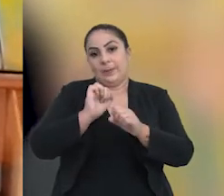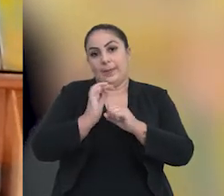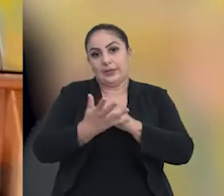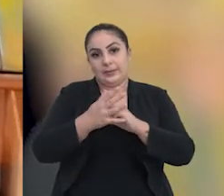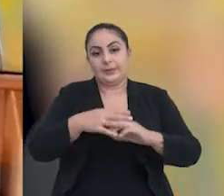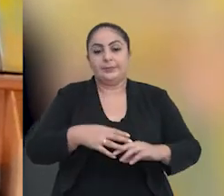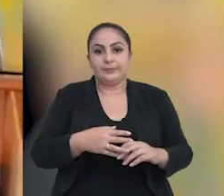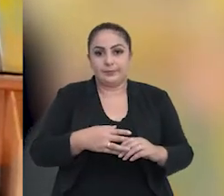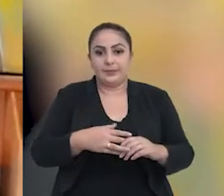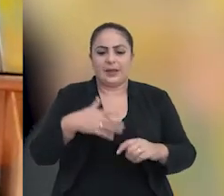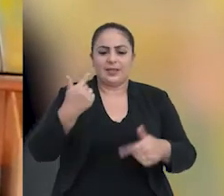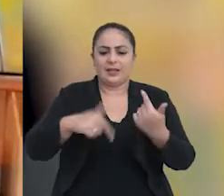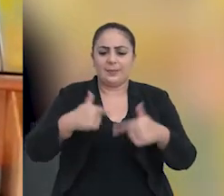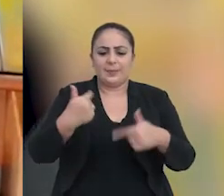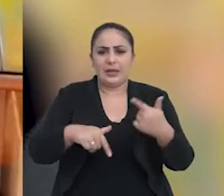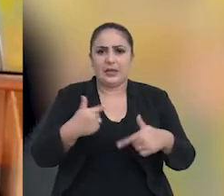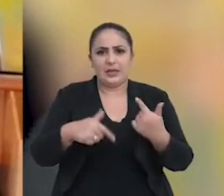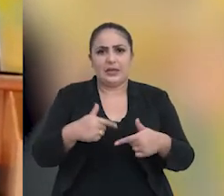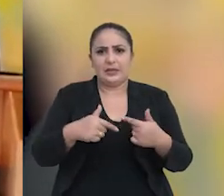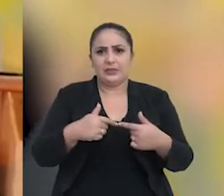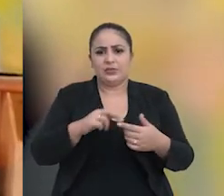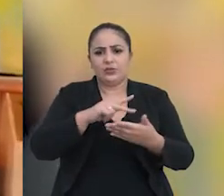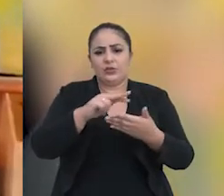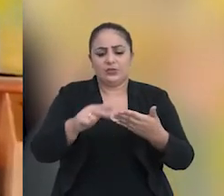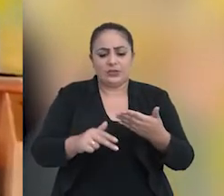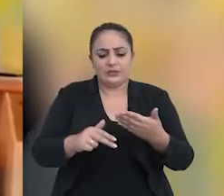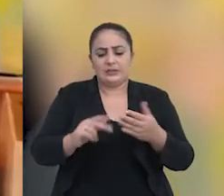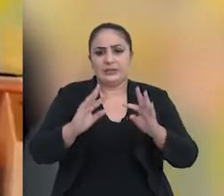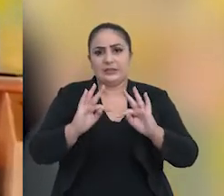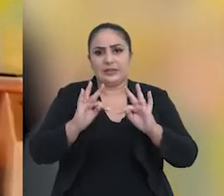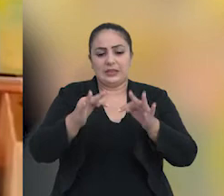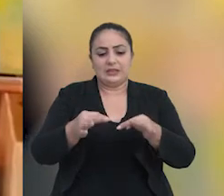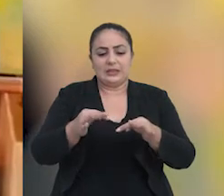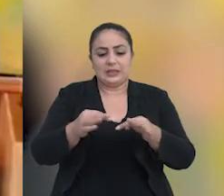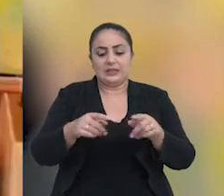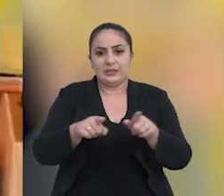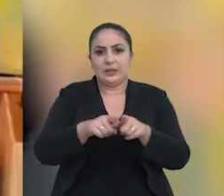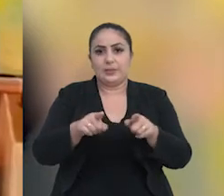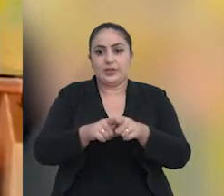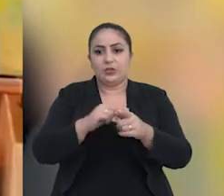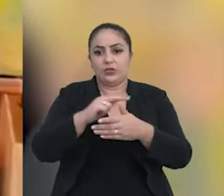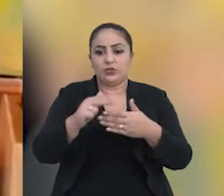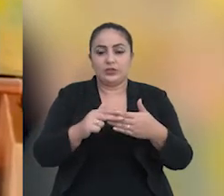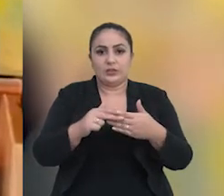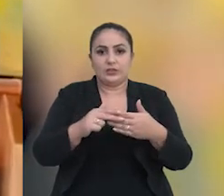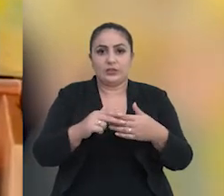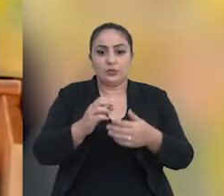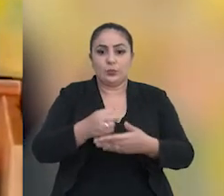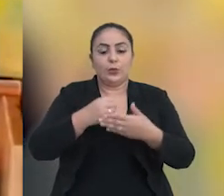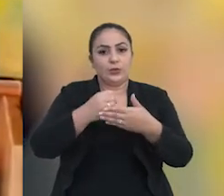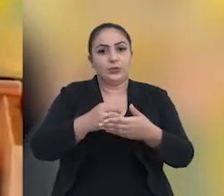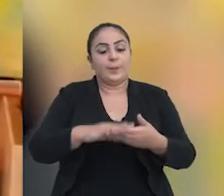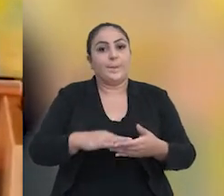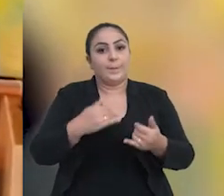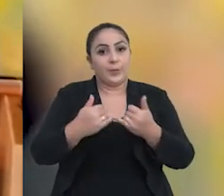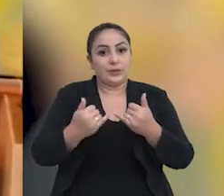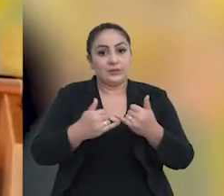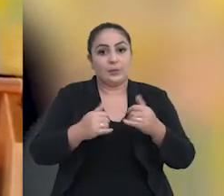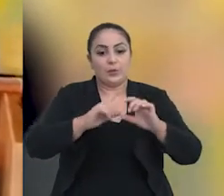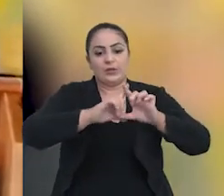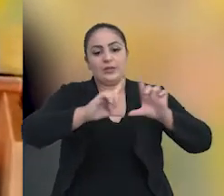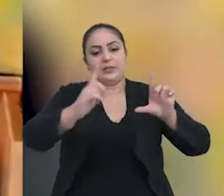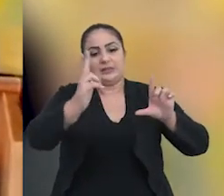de pandemia. Trabalhei em diversas técnicas e diferentes suportes,